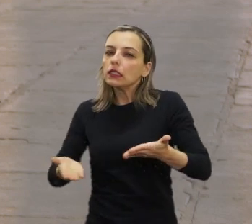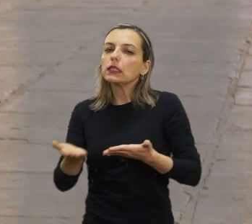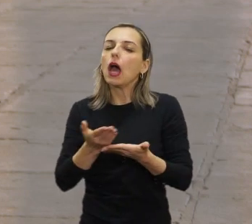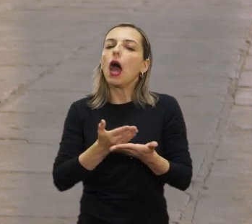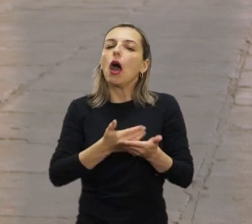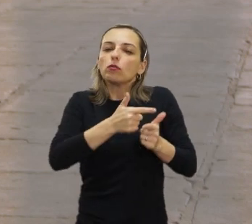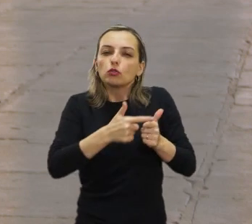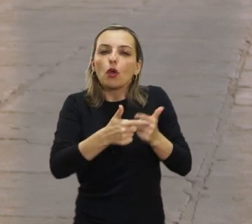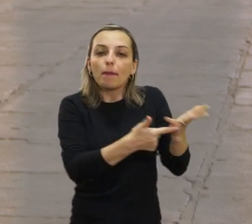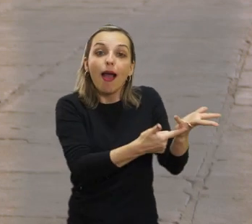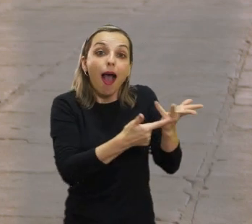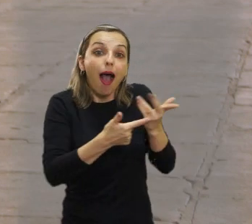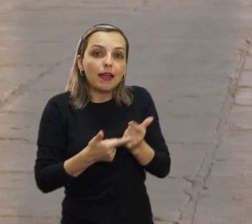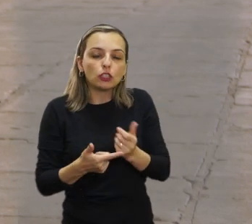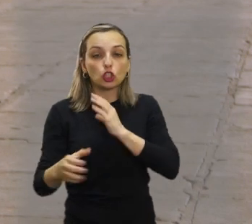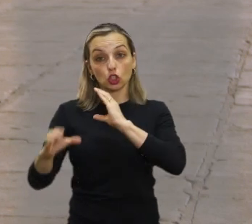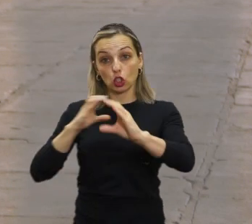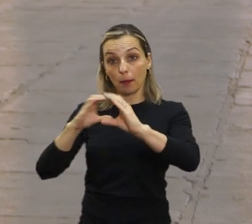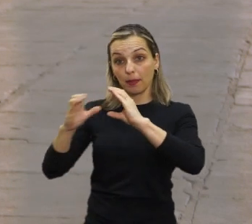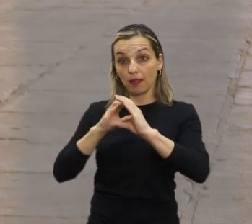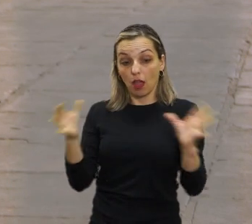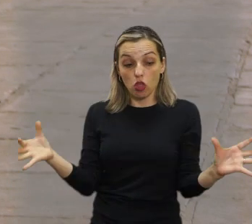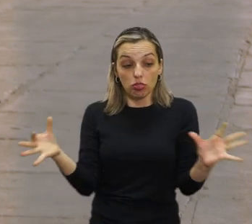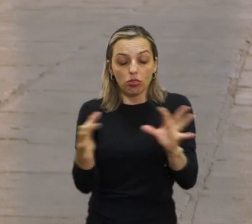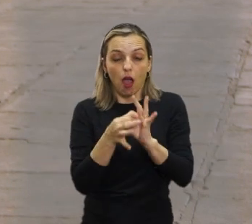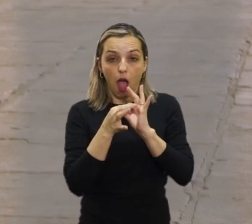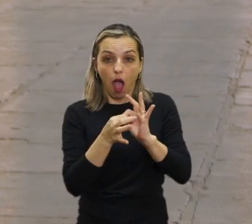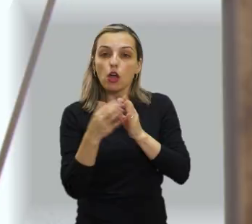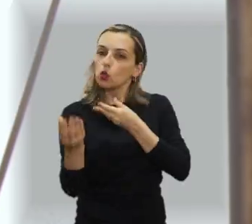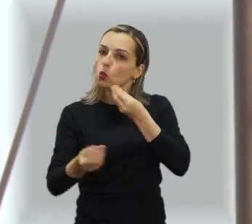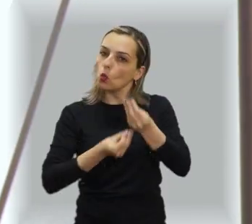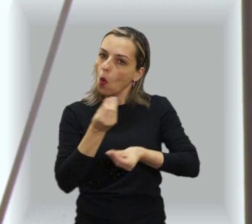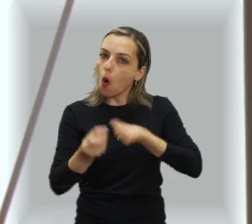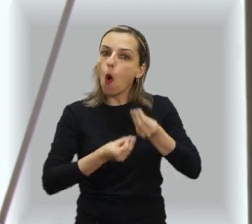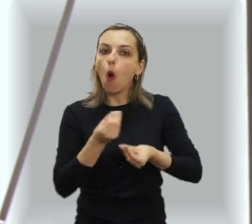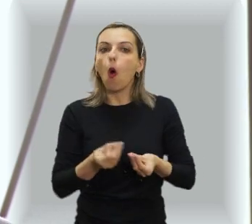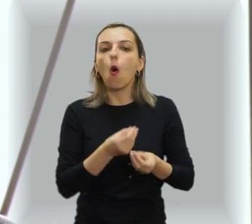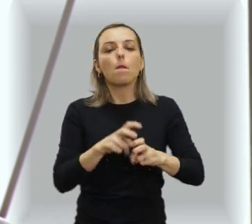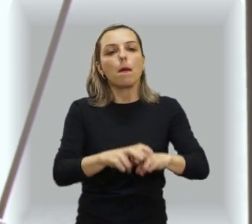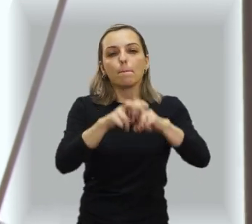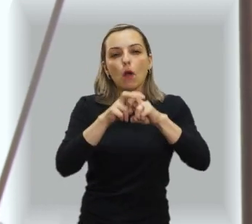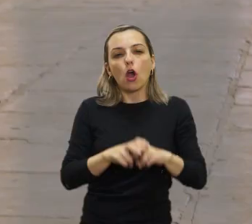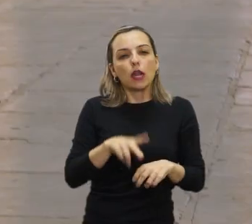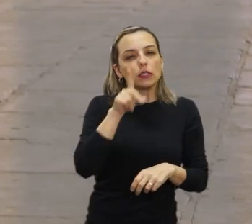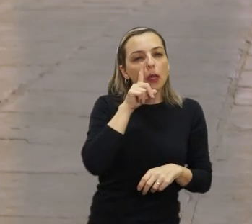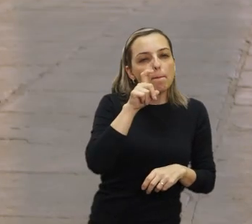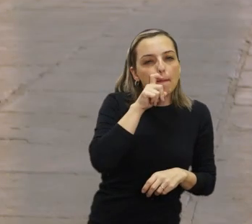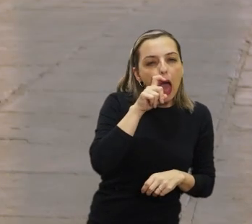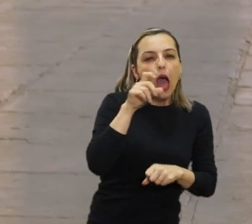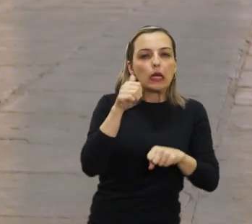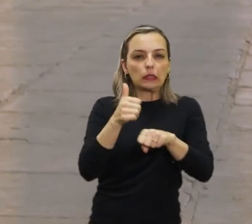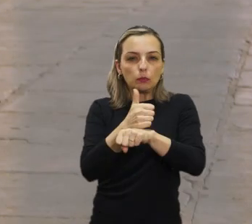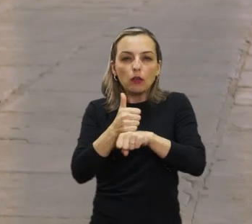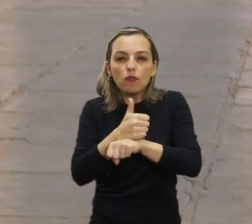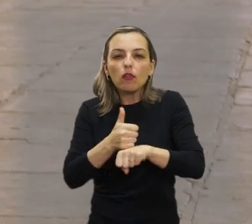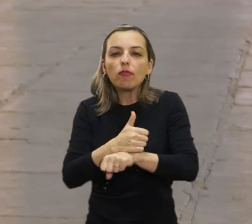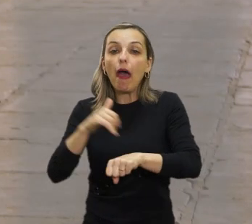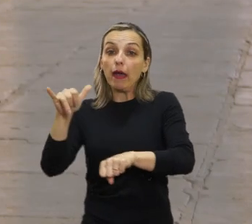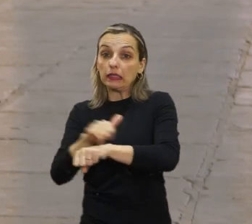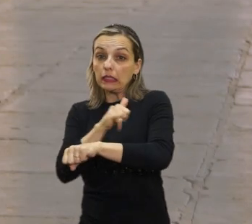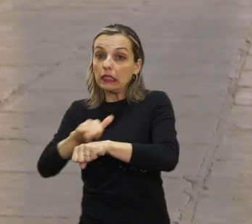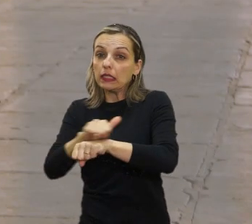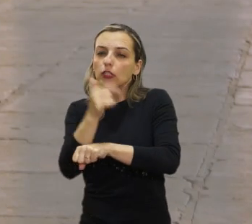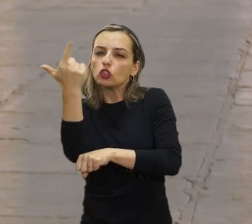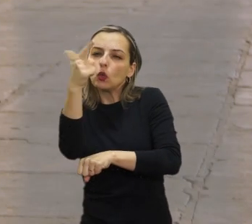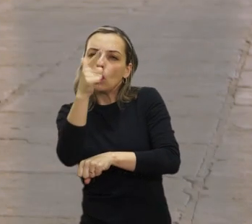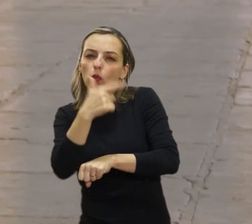sobre inclusão, falar sobre interação, falar sobre como a arte pode ajudar na comunicação. Isso tem aberto outras